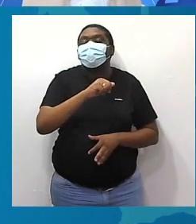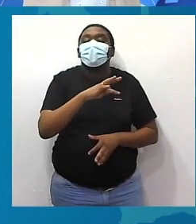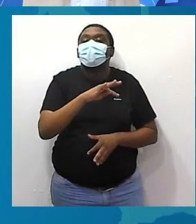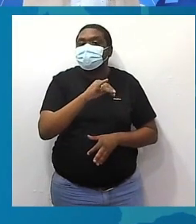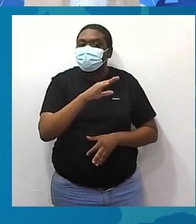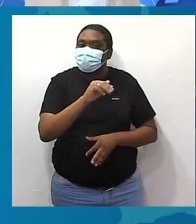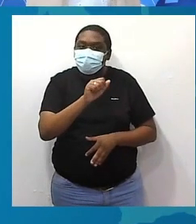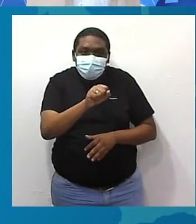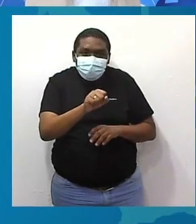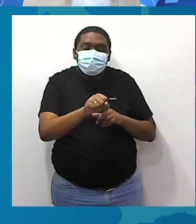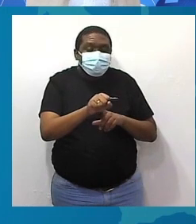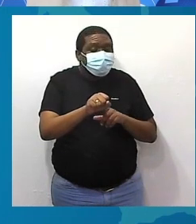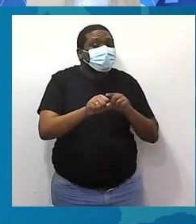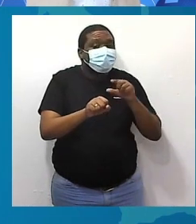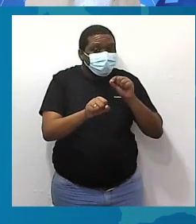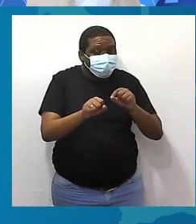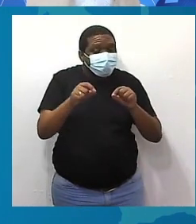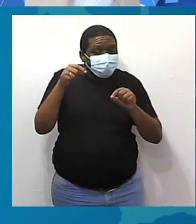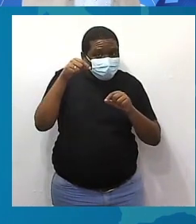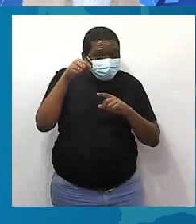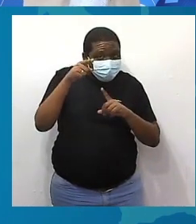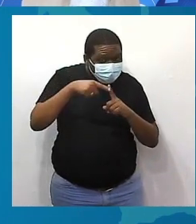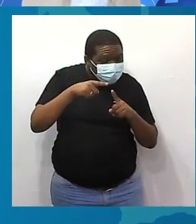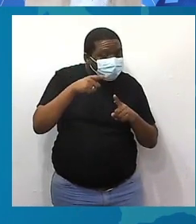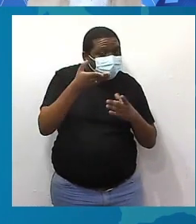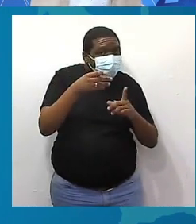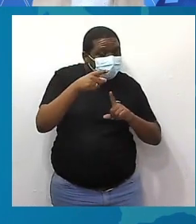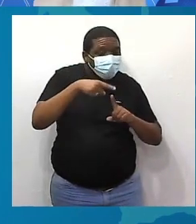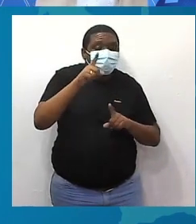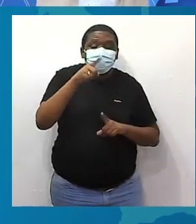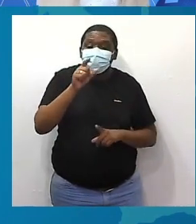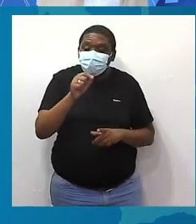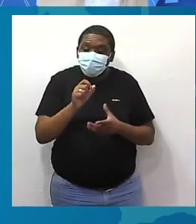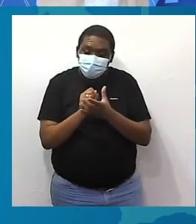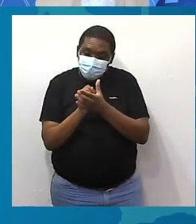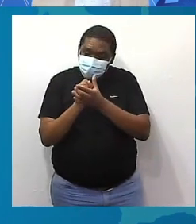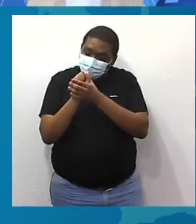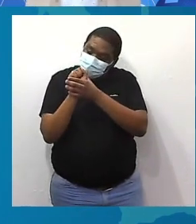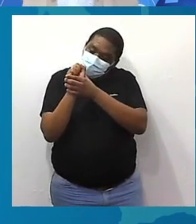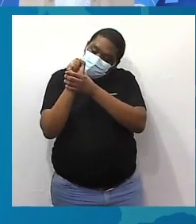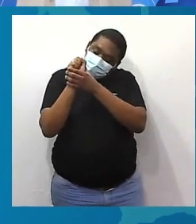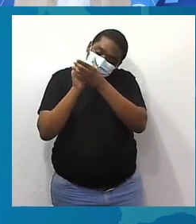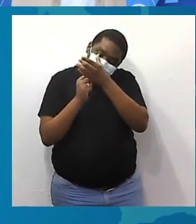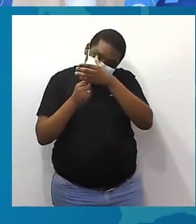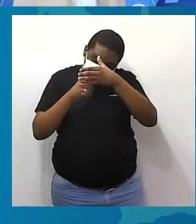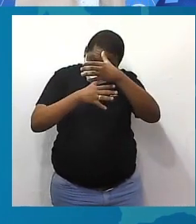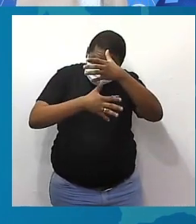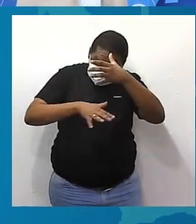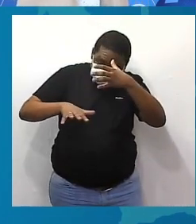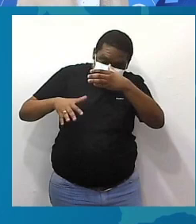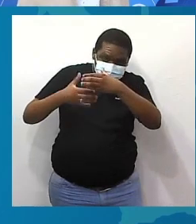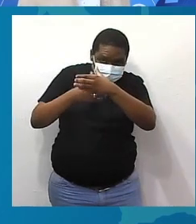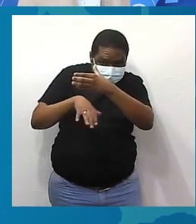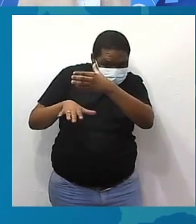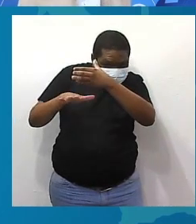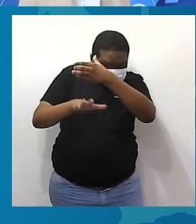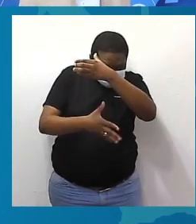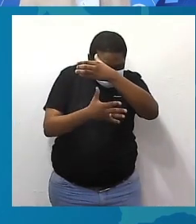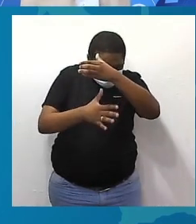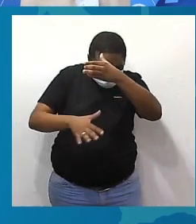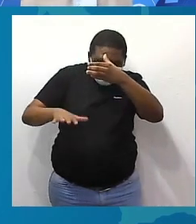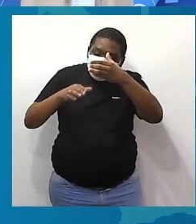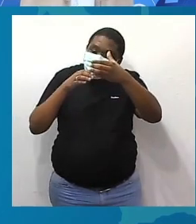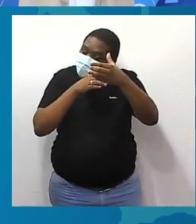vão formar a partir do resfriamento do magma. Vê bem, se o magma ele está, ou